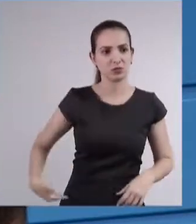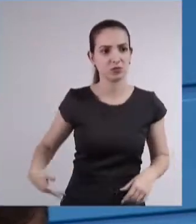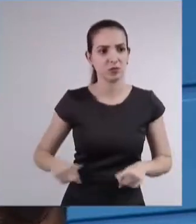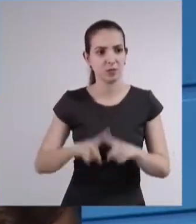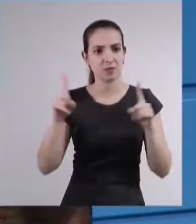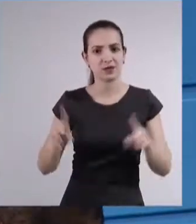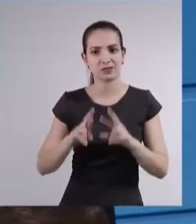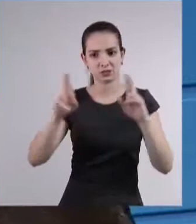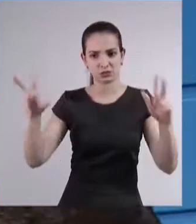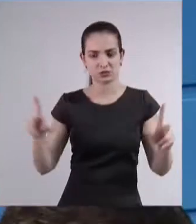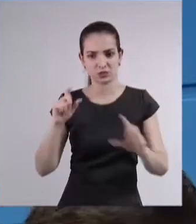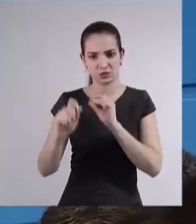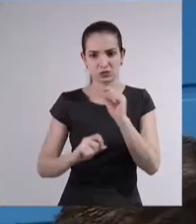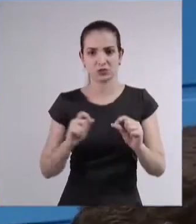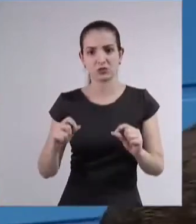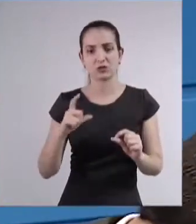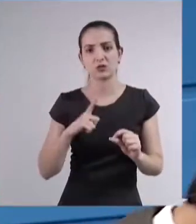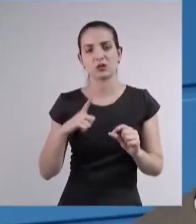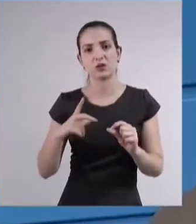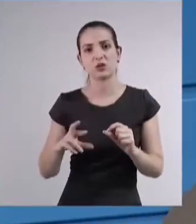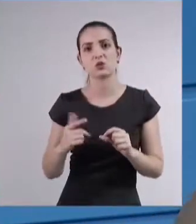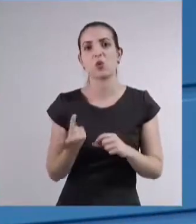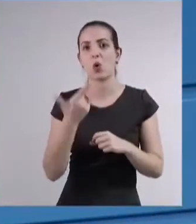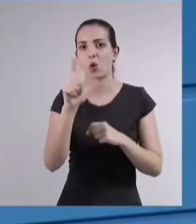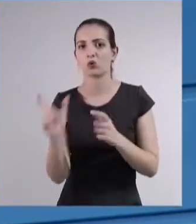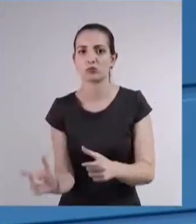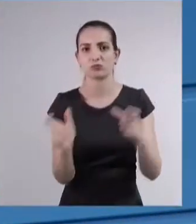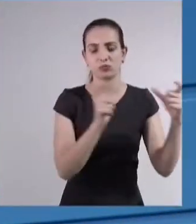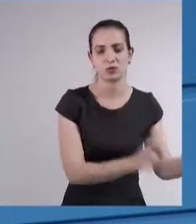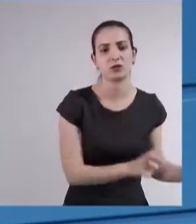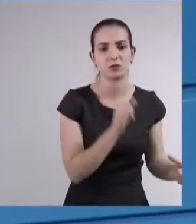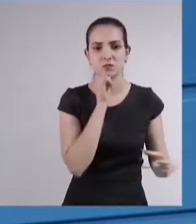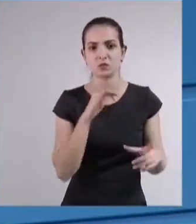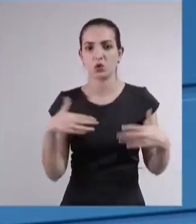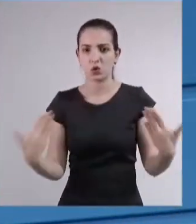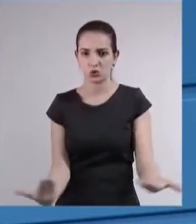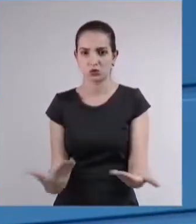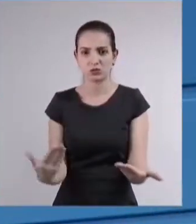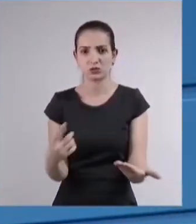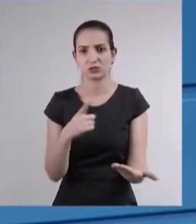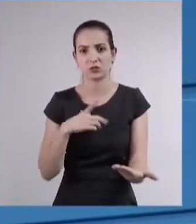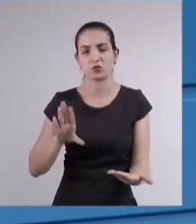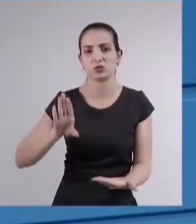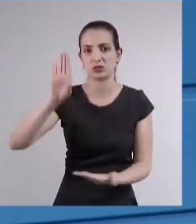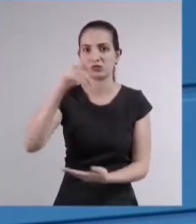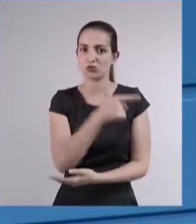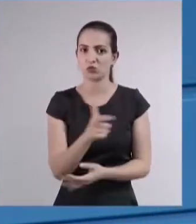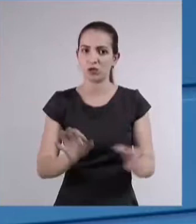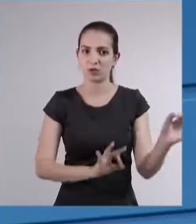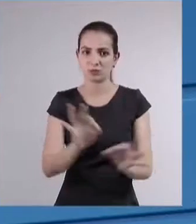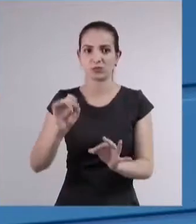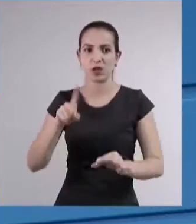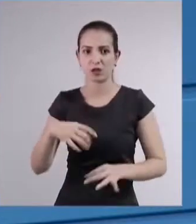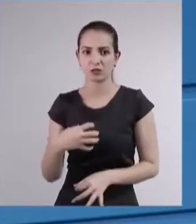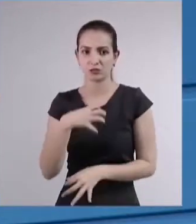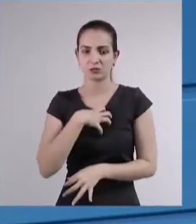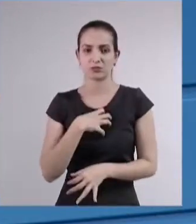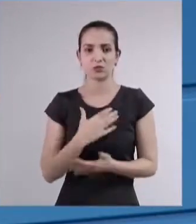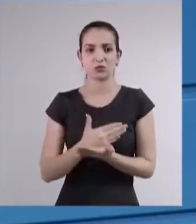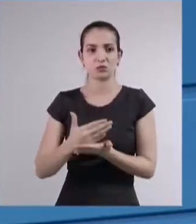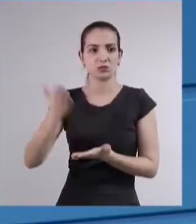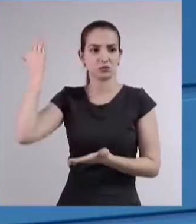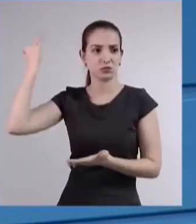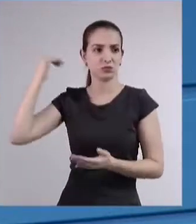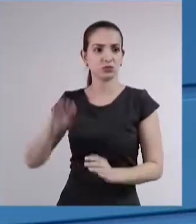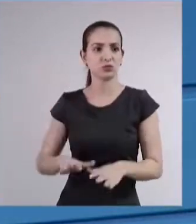Agora, é diferente estar na trincheira do outro lado. Quando Vossa Excelência fala hoje de um candidato que não tem preparação, foi exatamente o sentimento que começou lá atrás,